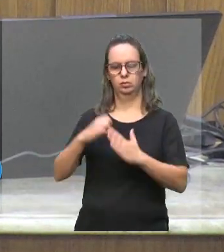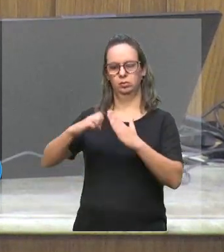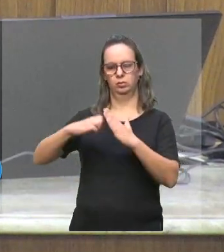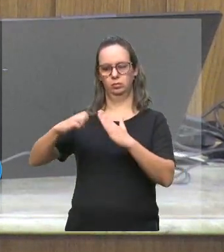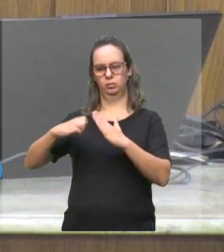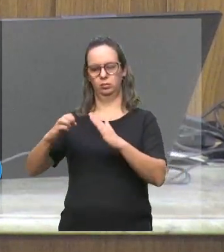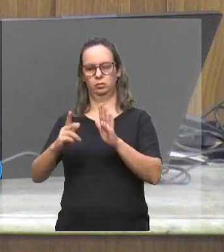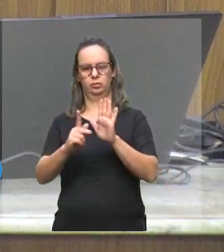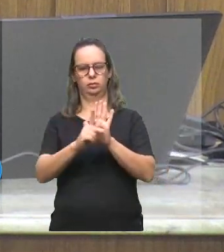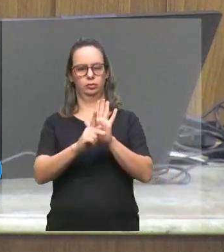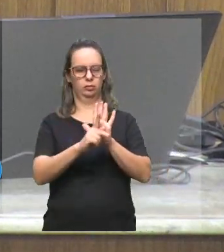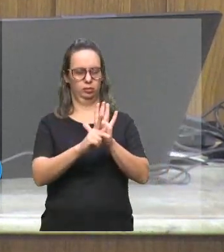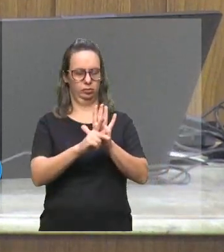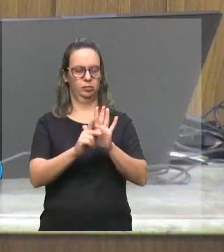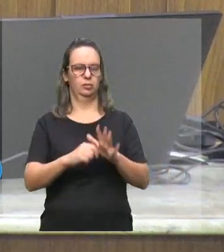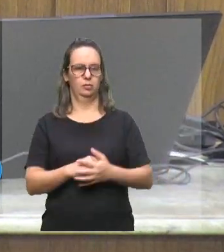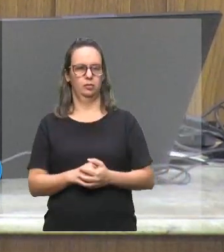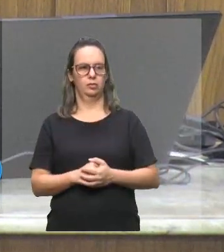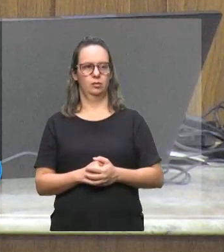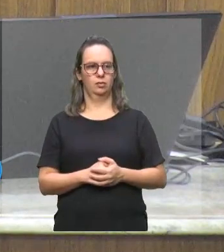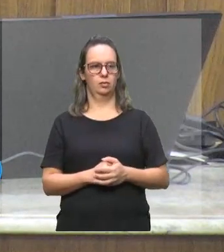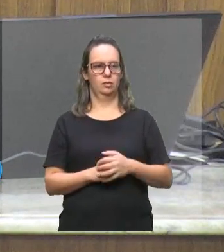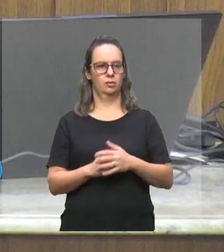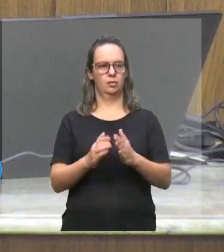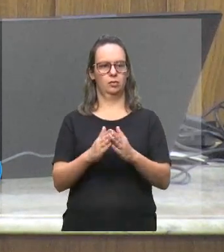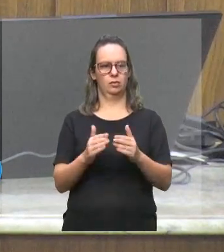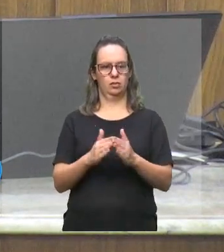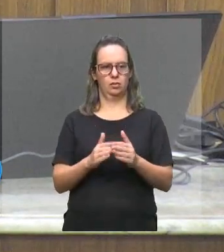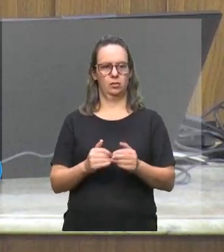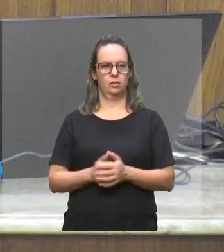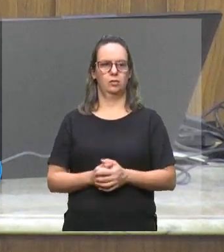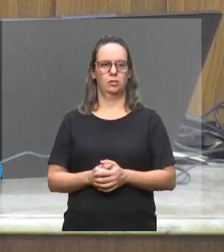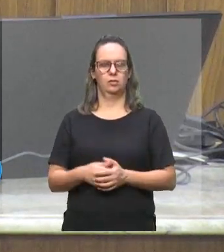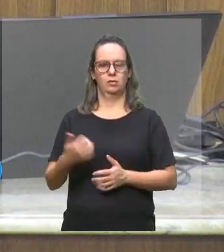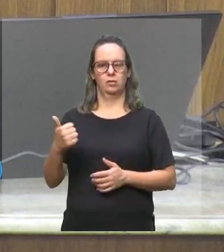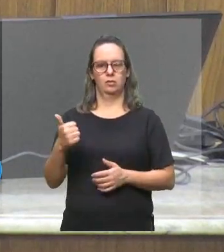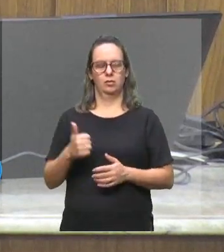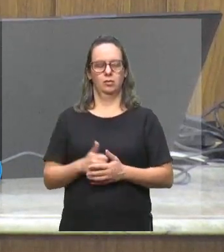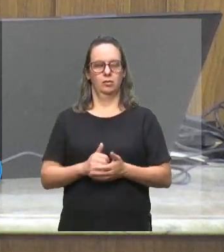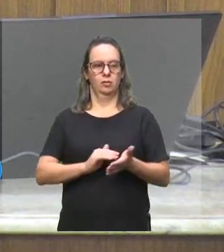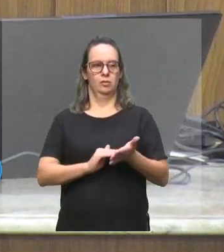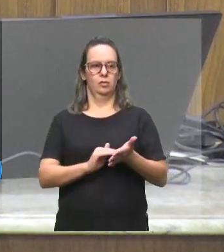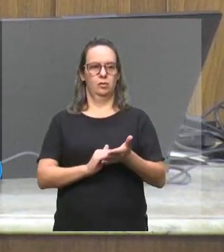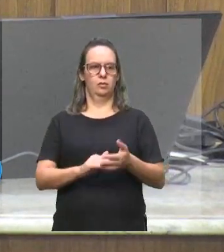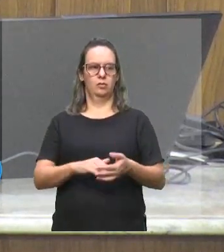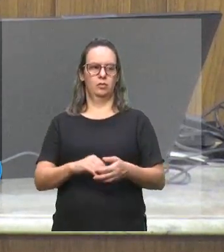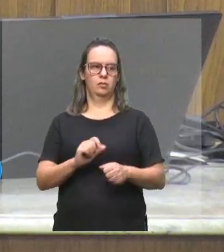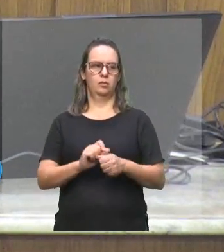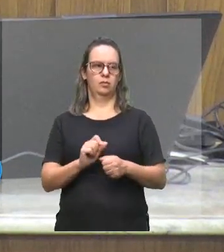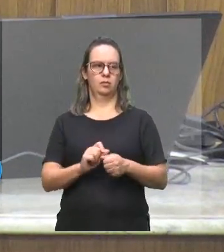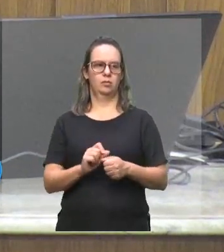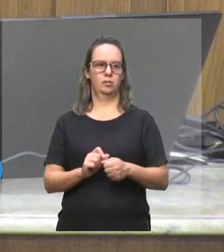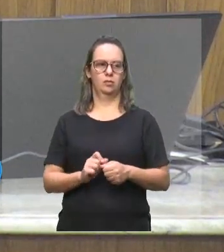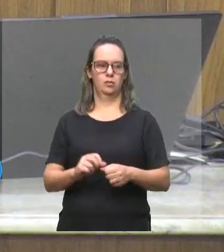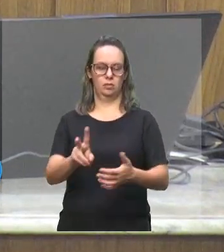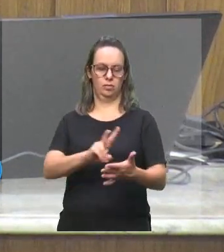ao projeto, ao referido projeto de lei. Determino ao primeiro secretário que proceda à leitura da